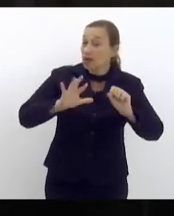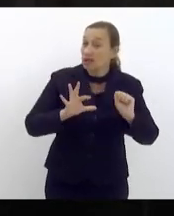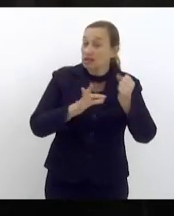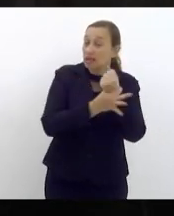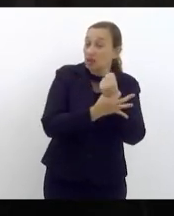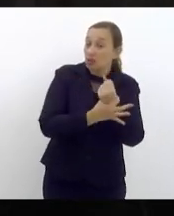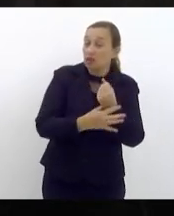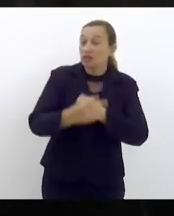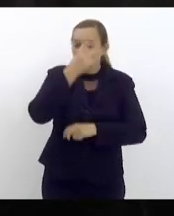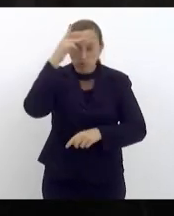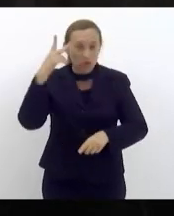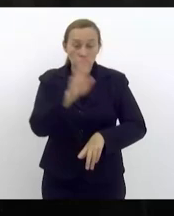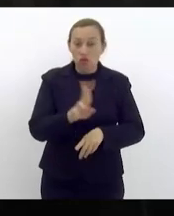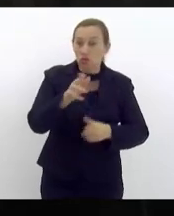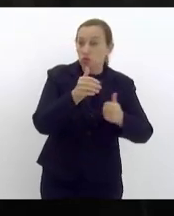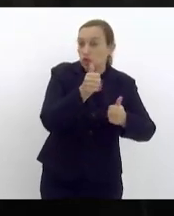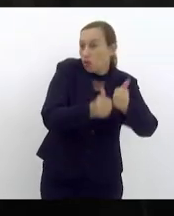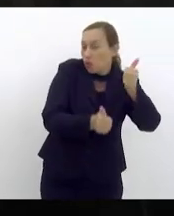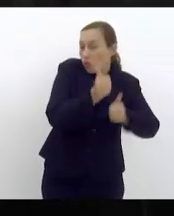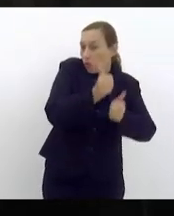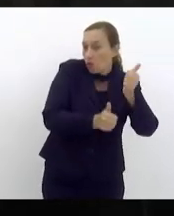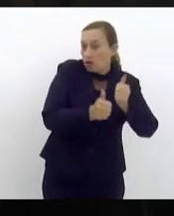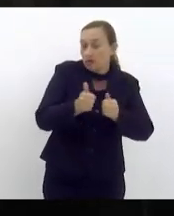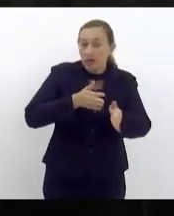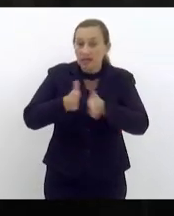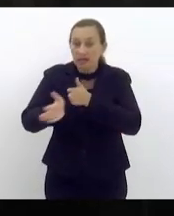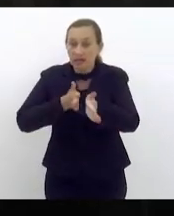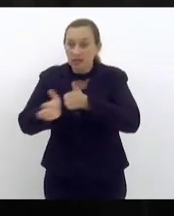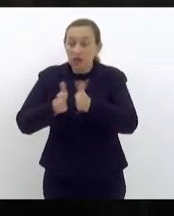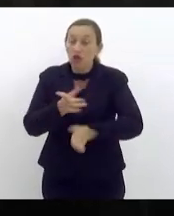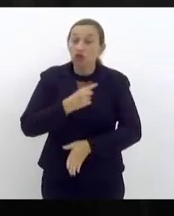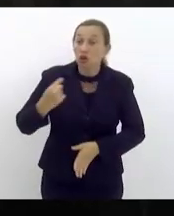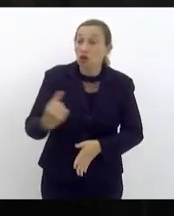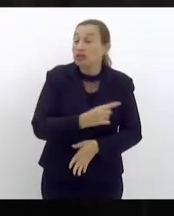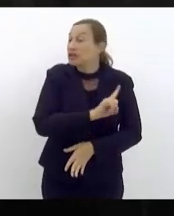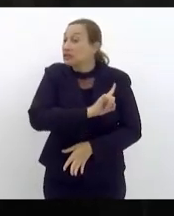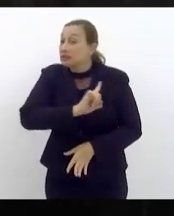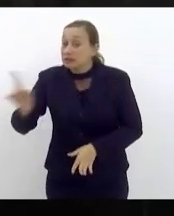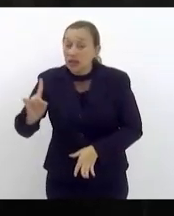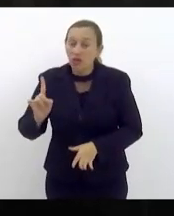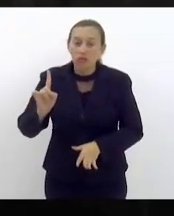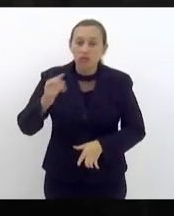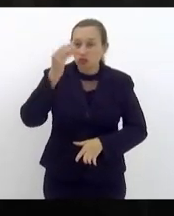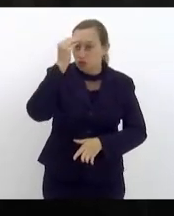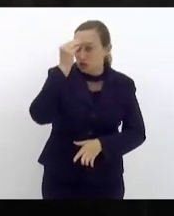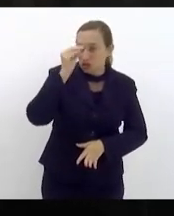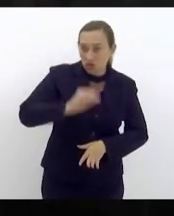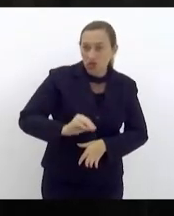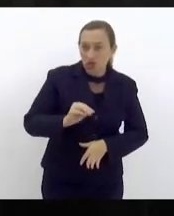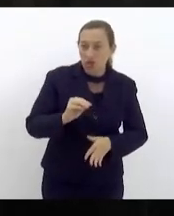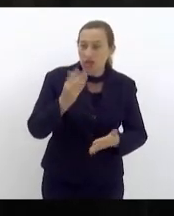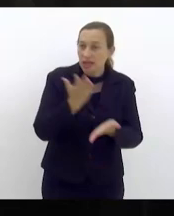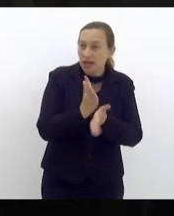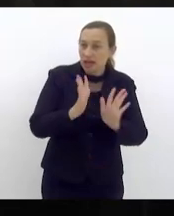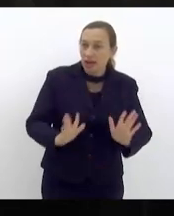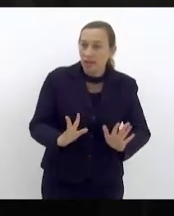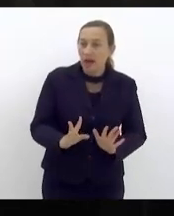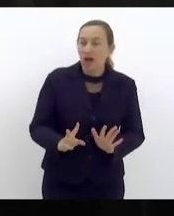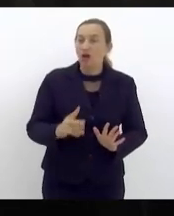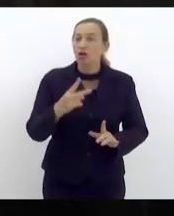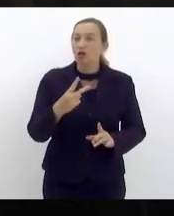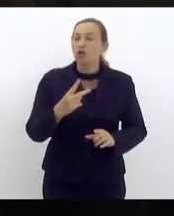passageiros em defesa da acessibilidade nós não vamos desistir de acabar com a dupla função